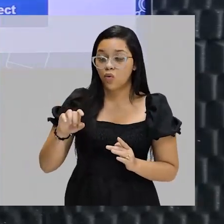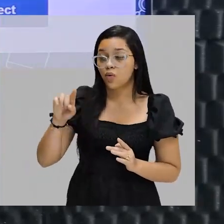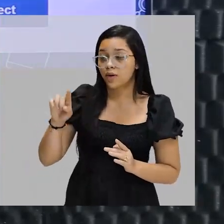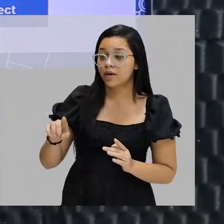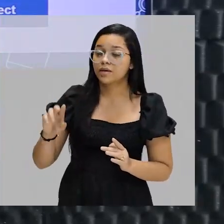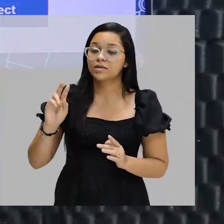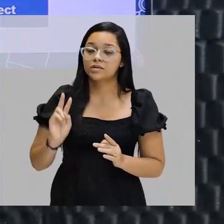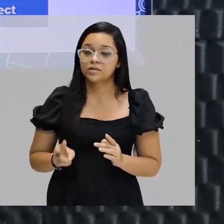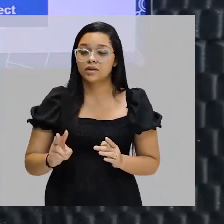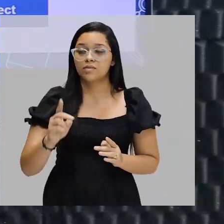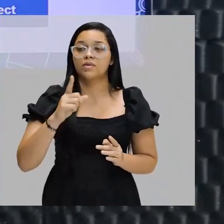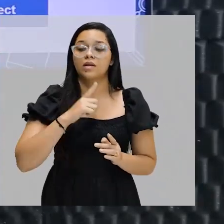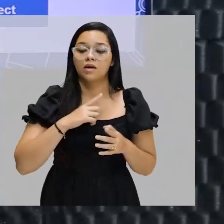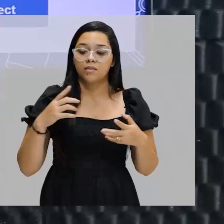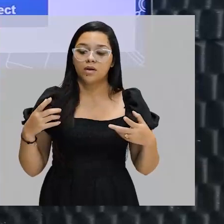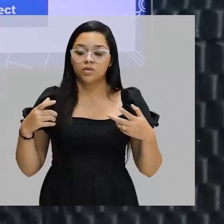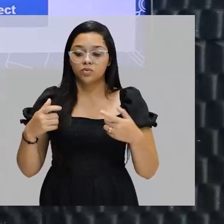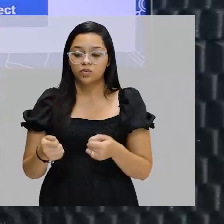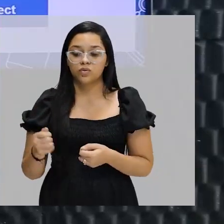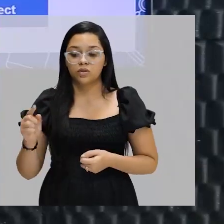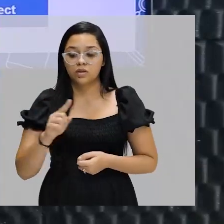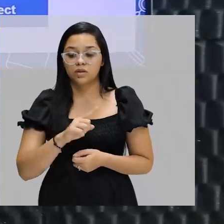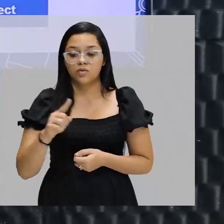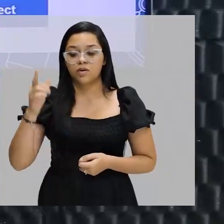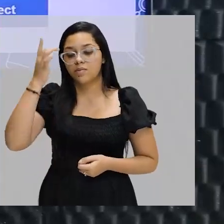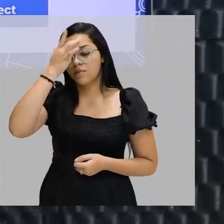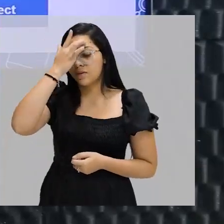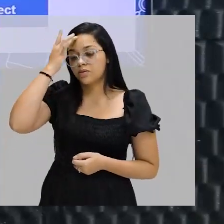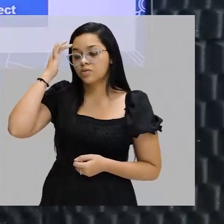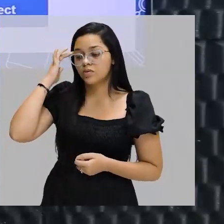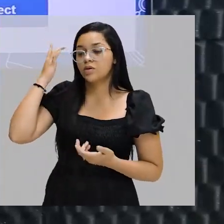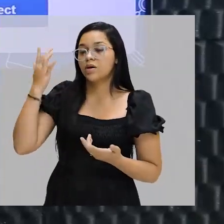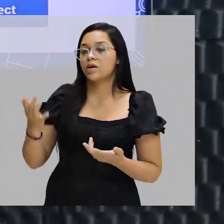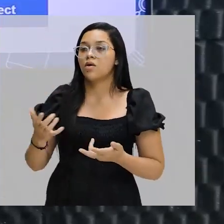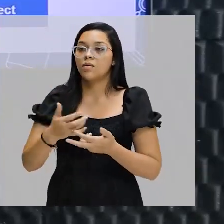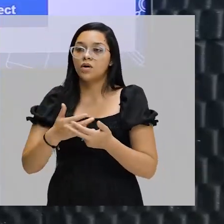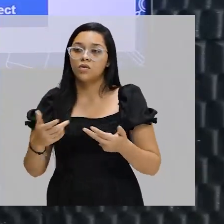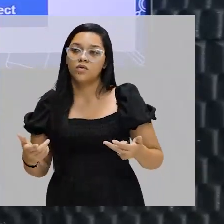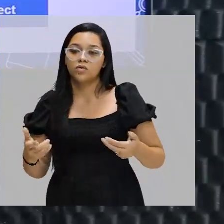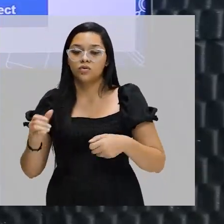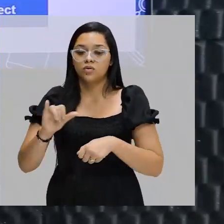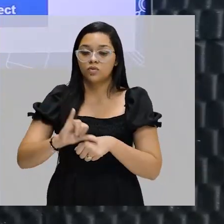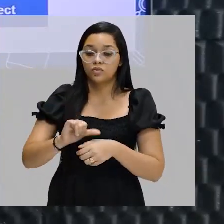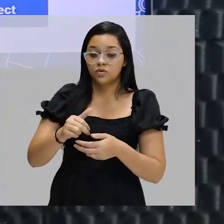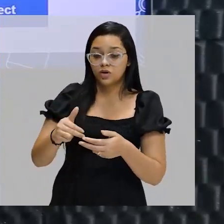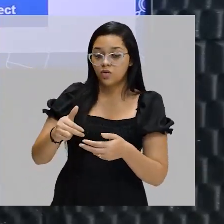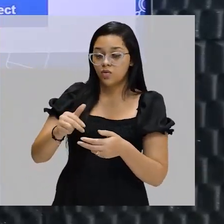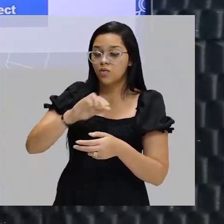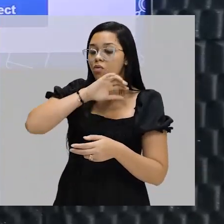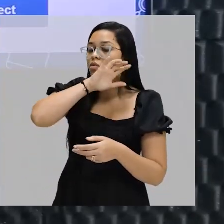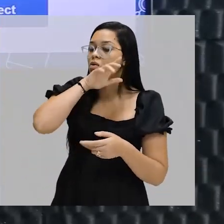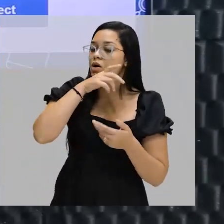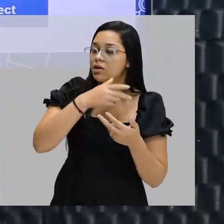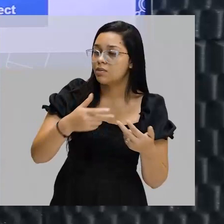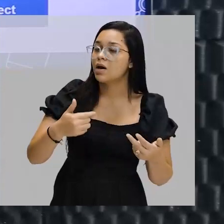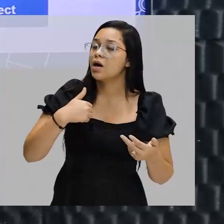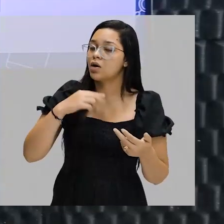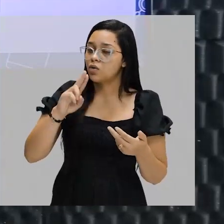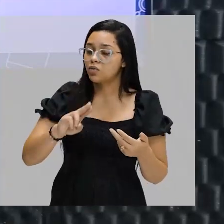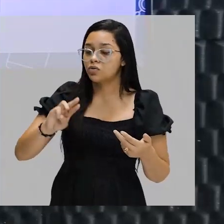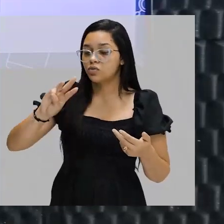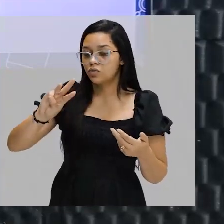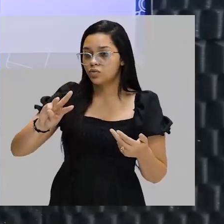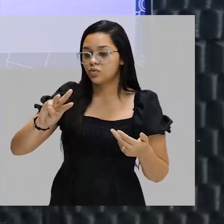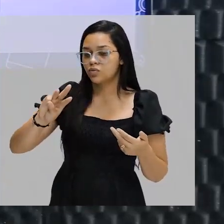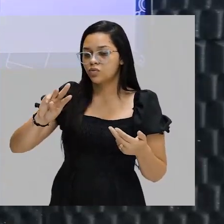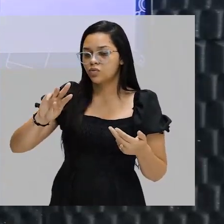para referir a tudo que não é pessoa. Então, a uma coisa, a um objeto, a um animal, aí eu uso